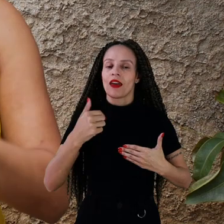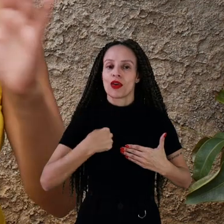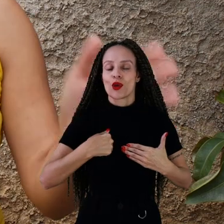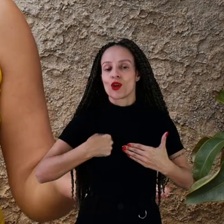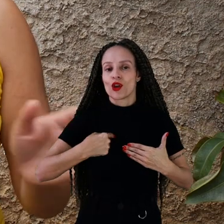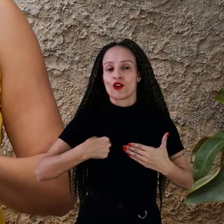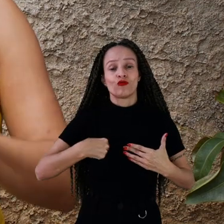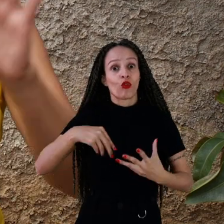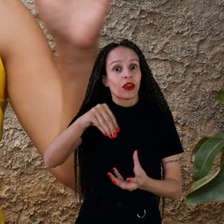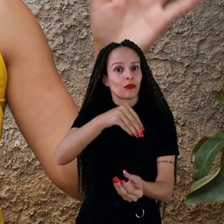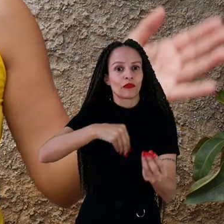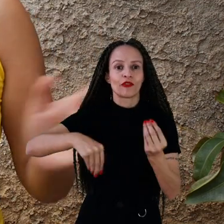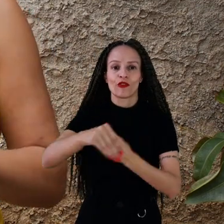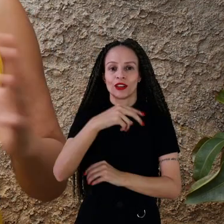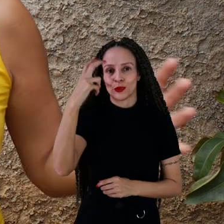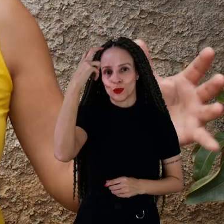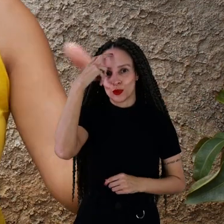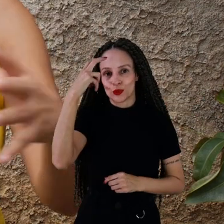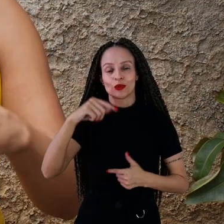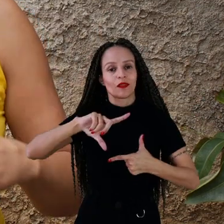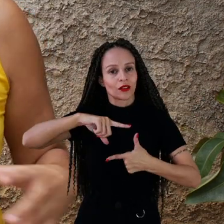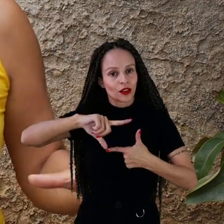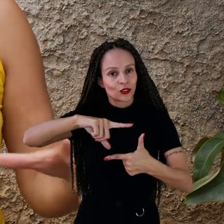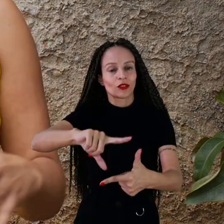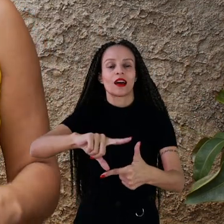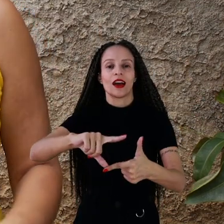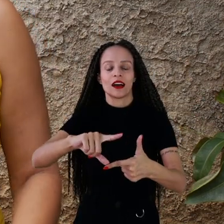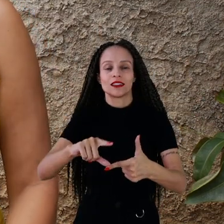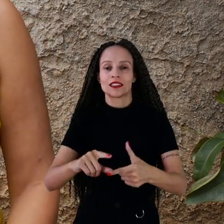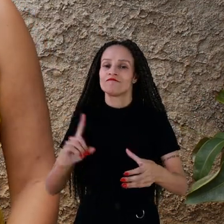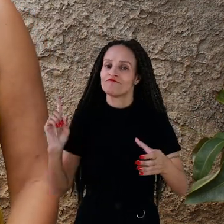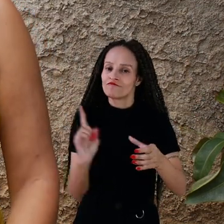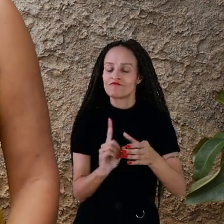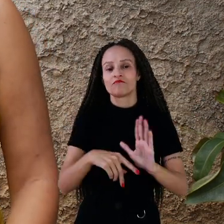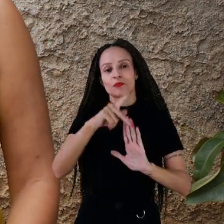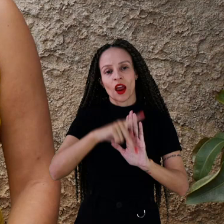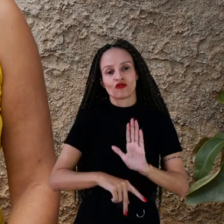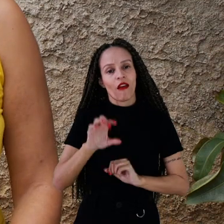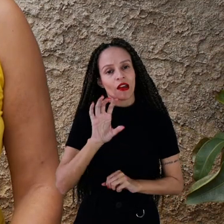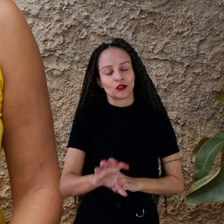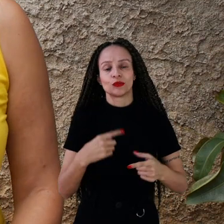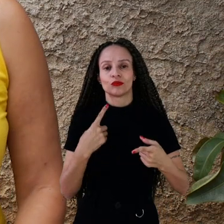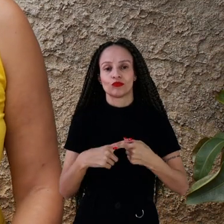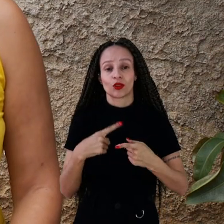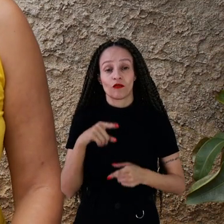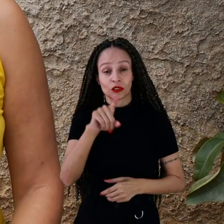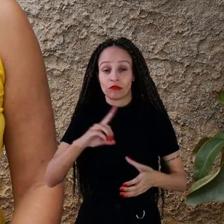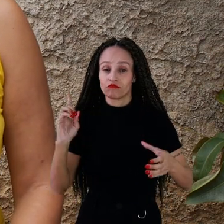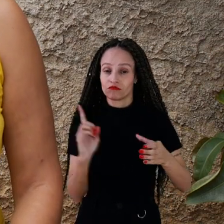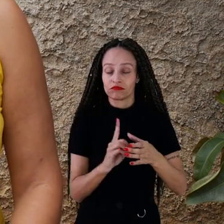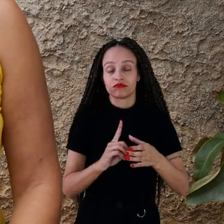daí, eu fui me envolvendo com as culturas tradicionais. E fazer parte desse projeto é